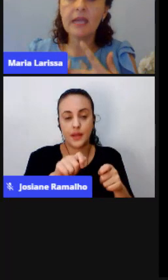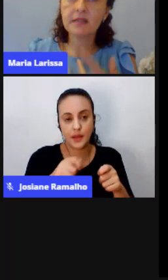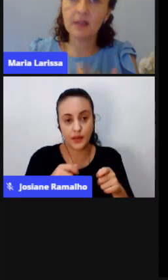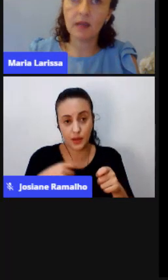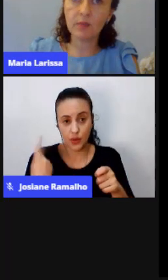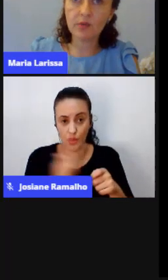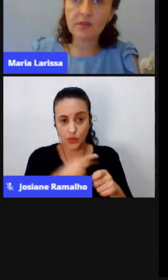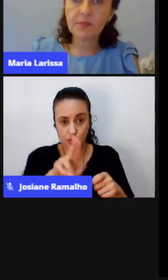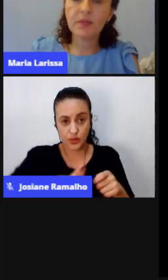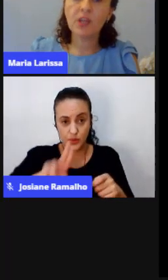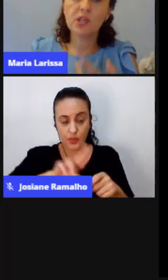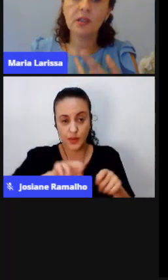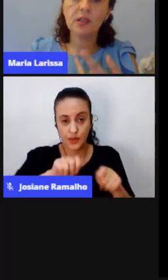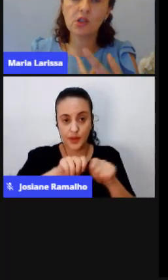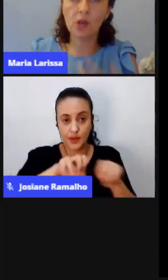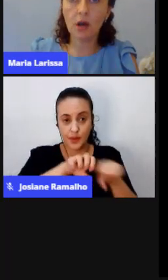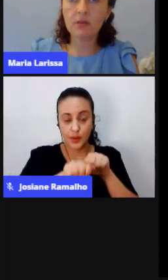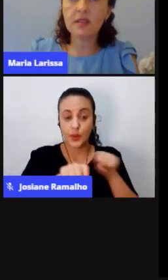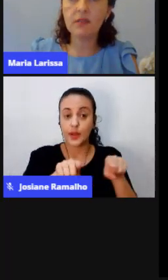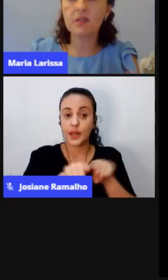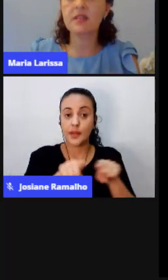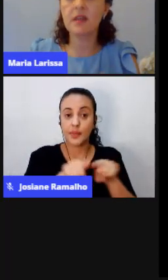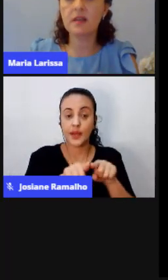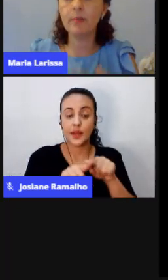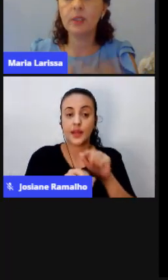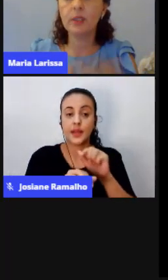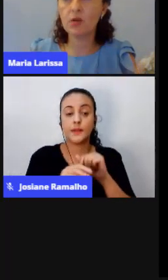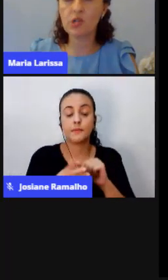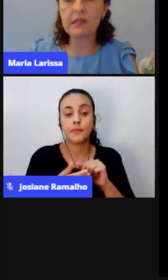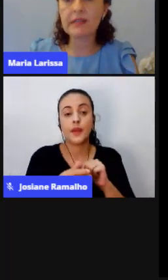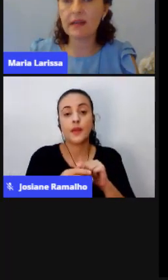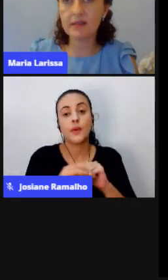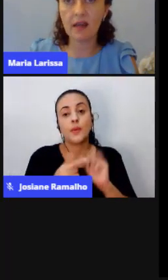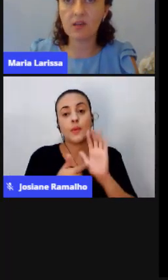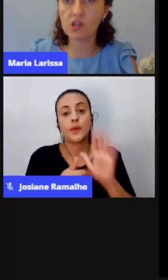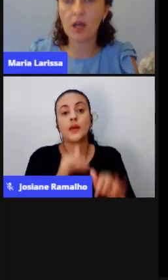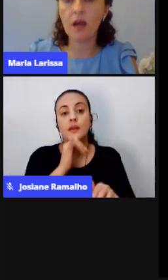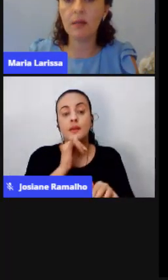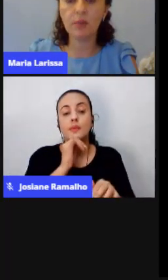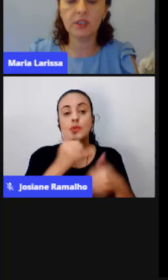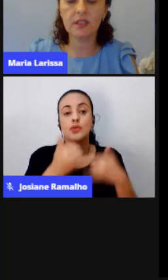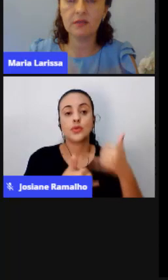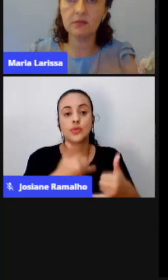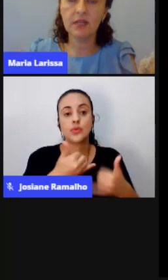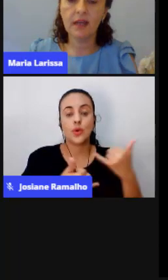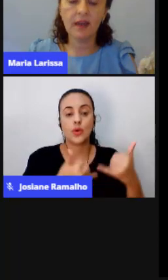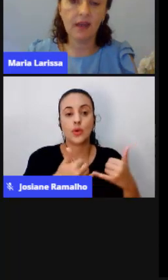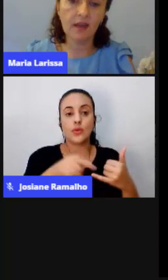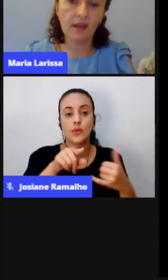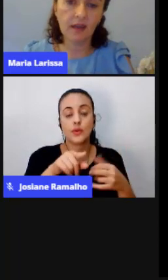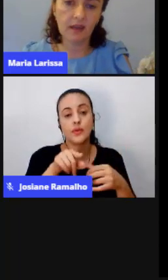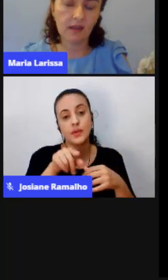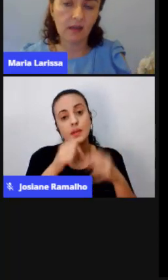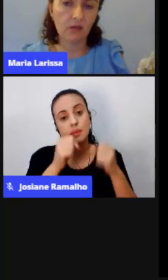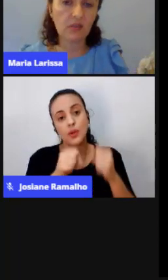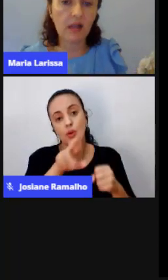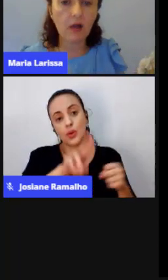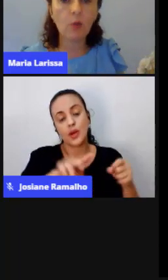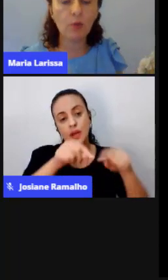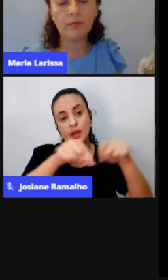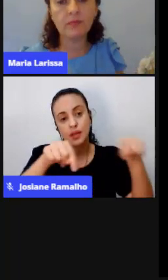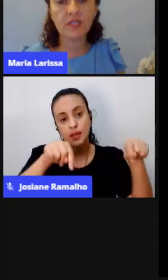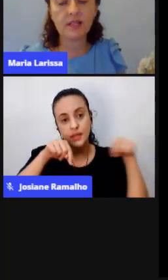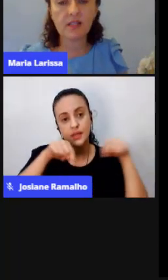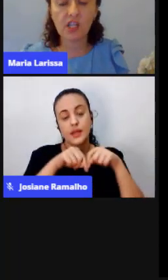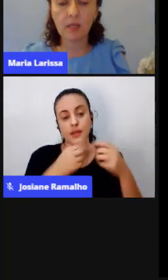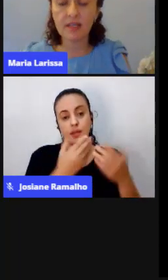também exemplos de jogos que vocês poderão utilizar em sala de aula, poderão